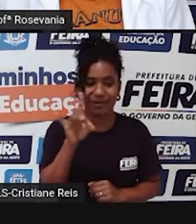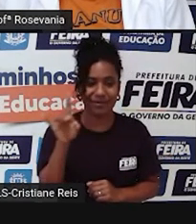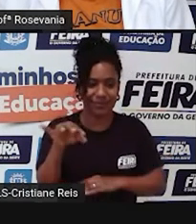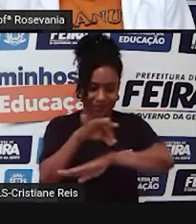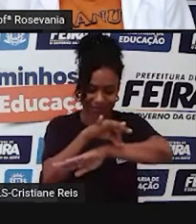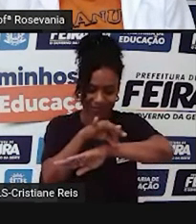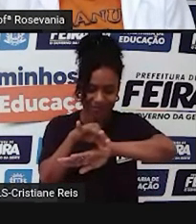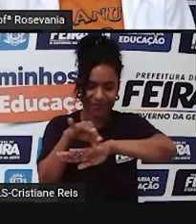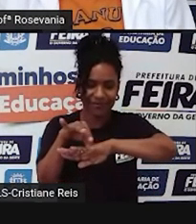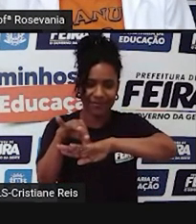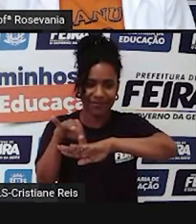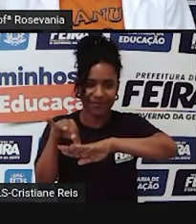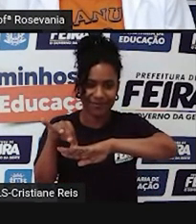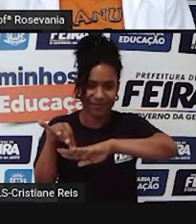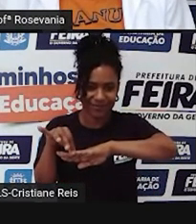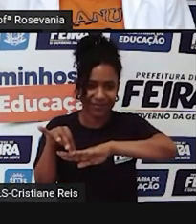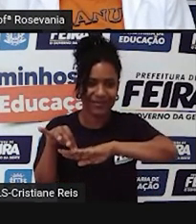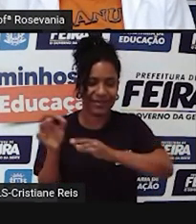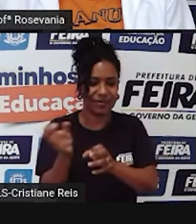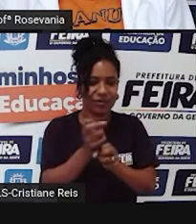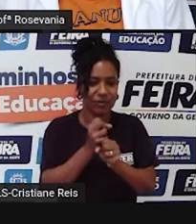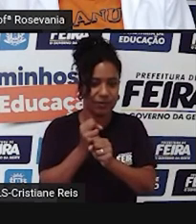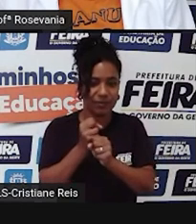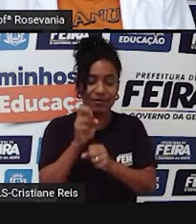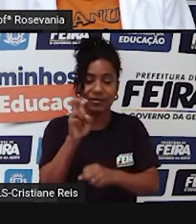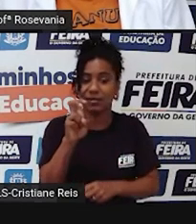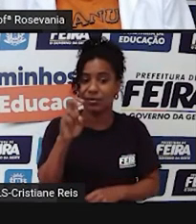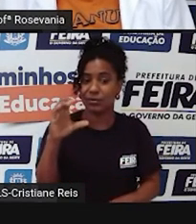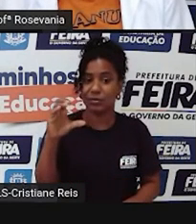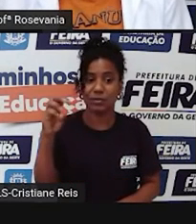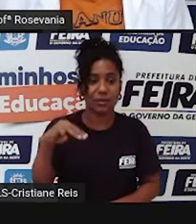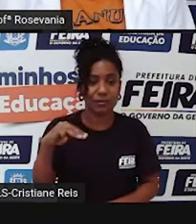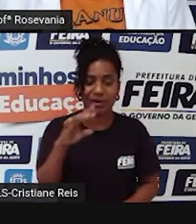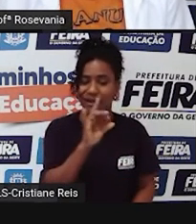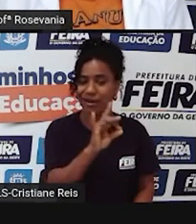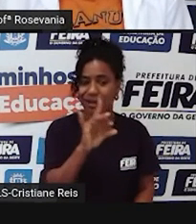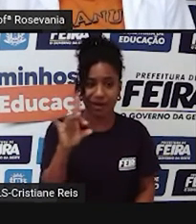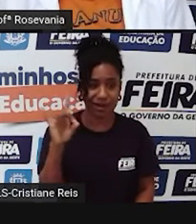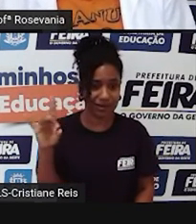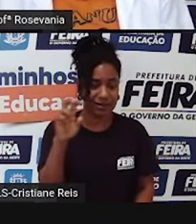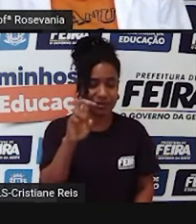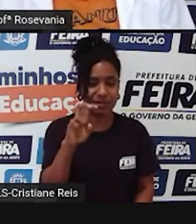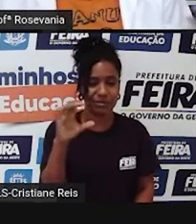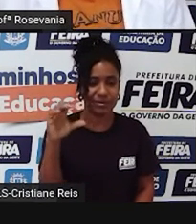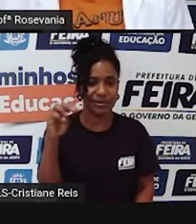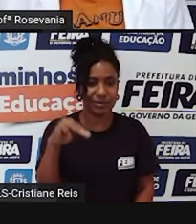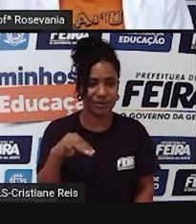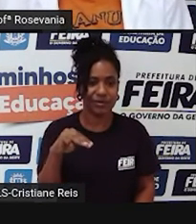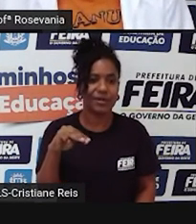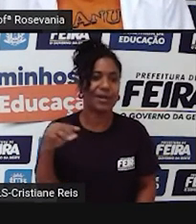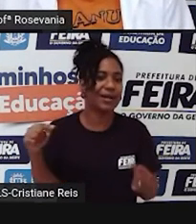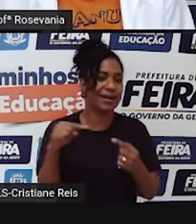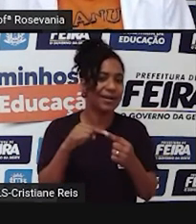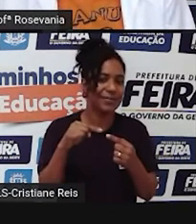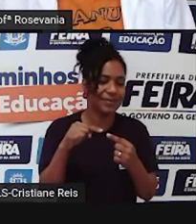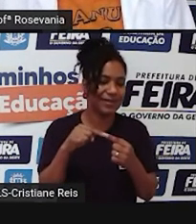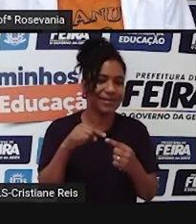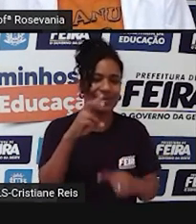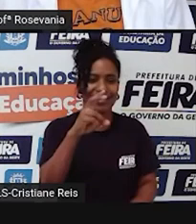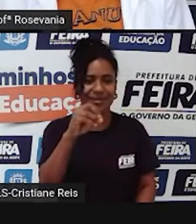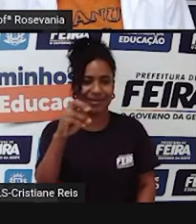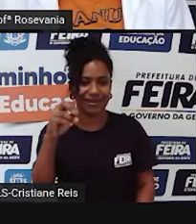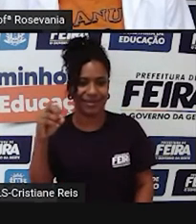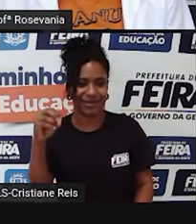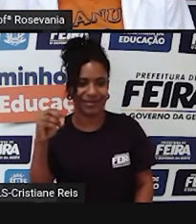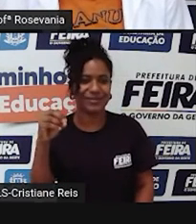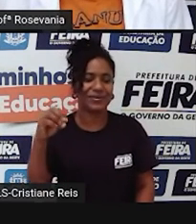aqui é 1 centímetro e que cada 1 centímetro equivale, né, a 500 metros, ou seja, meio quilômetro. Então, eu